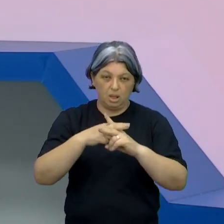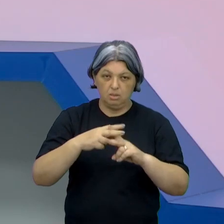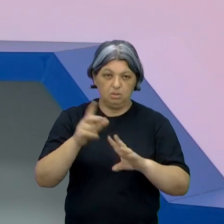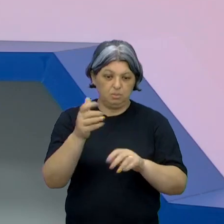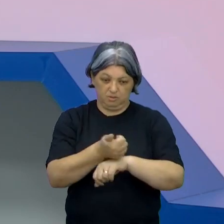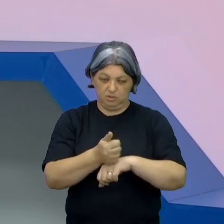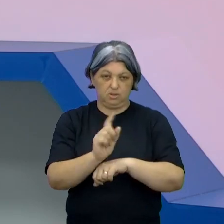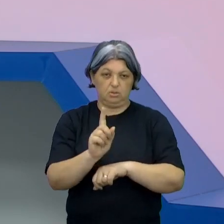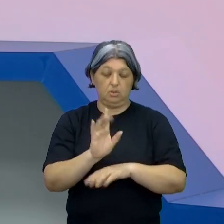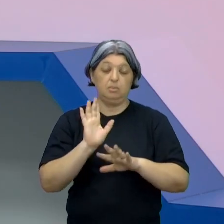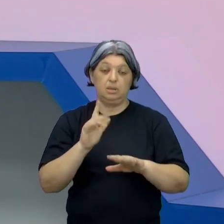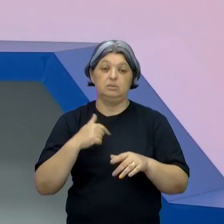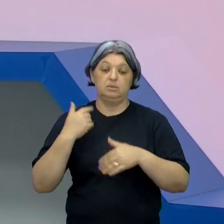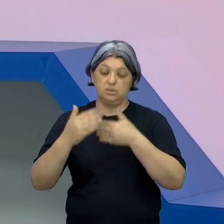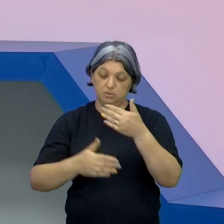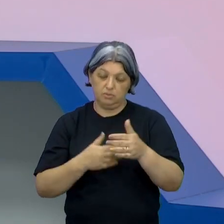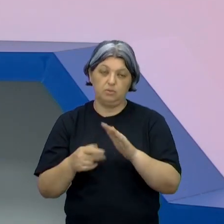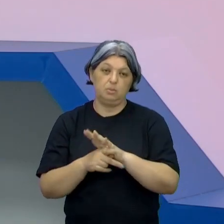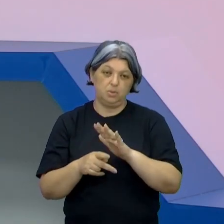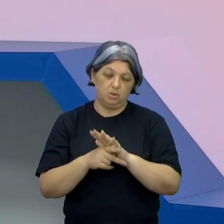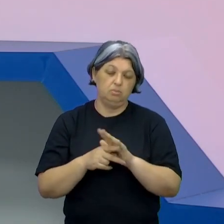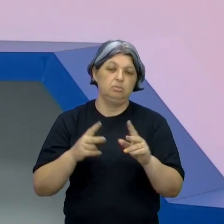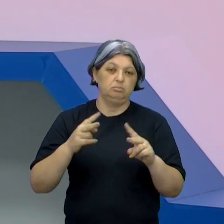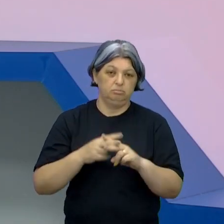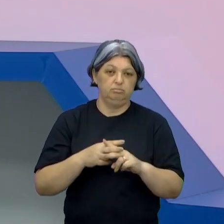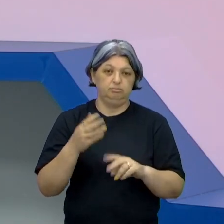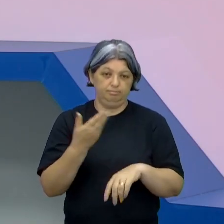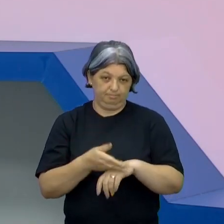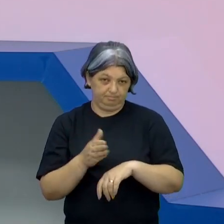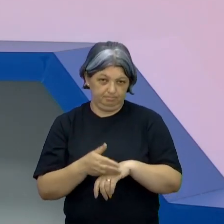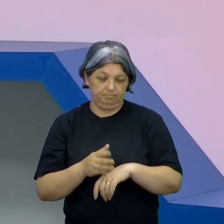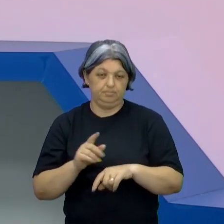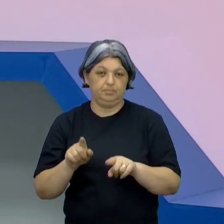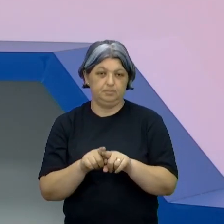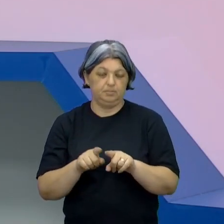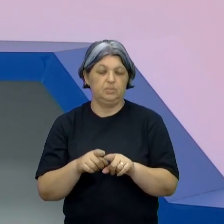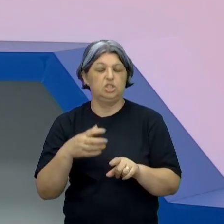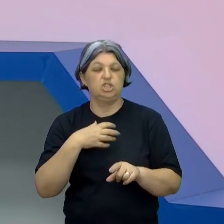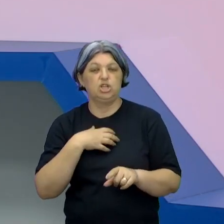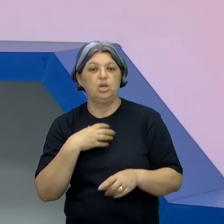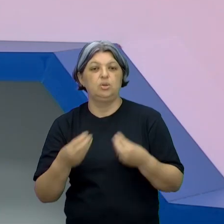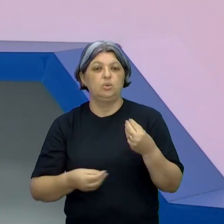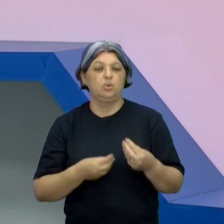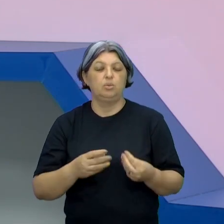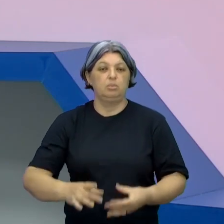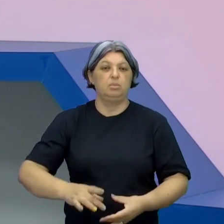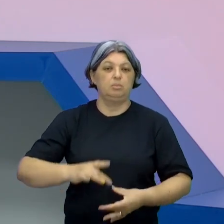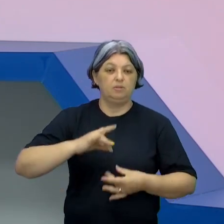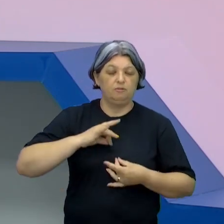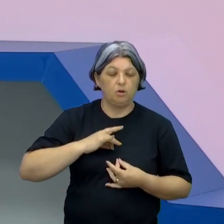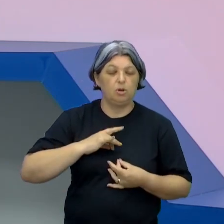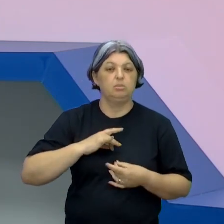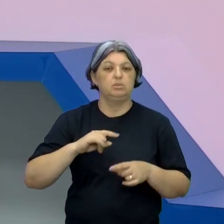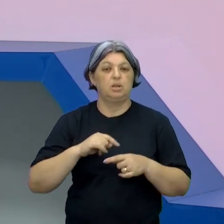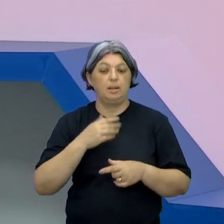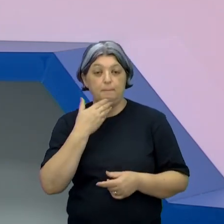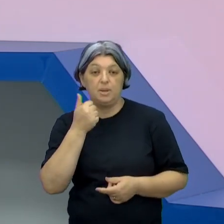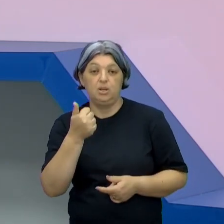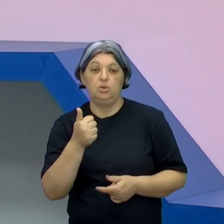momentos as lutas, né, alguns golpes da luta e aquela questão da performance, de melhorar o movimento, porque eles vão